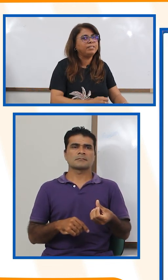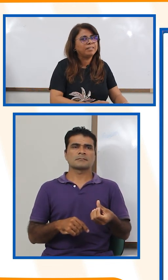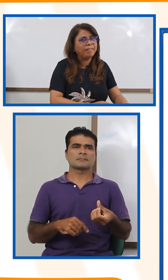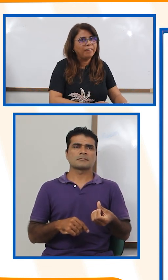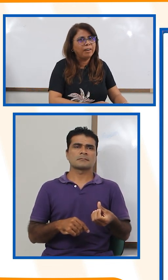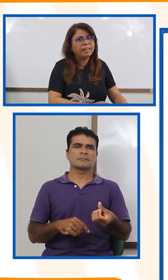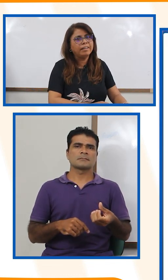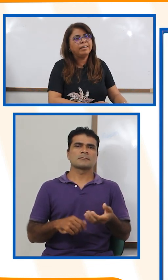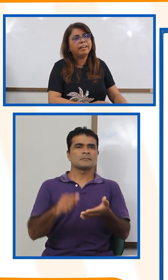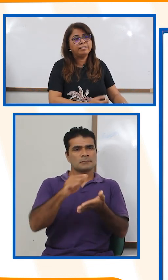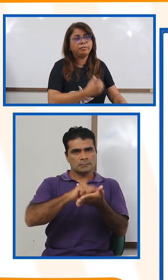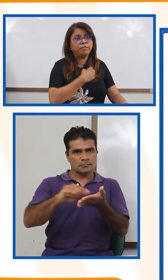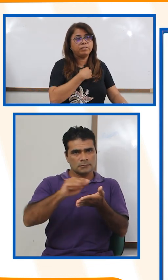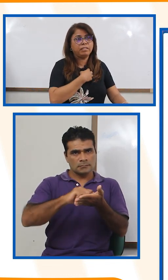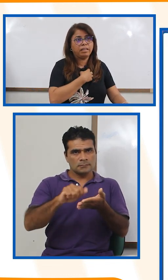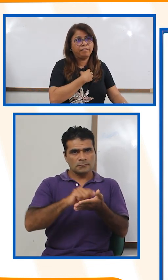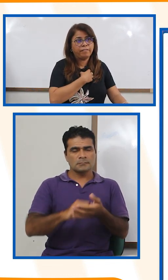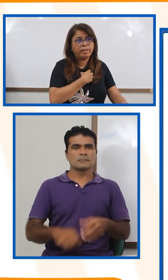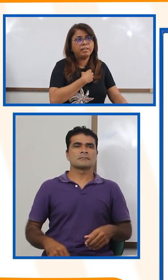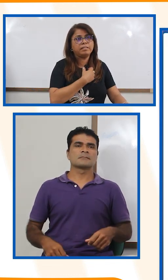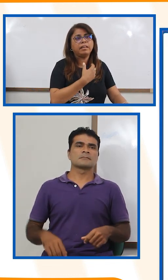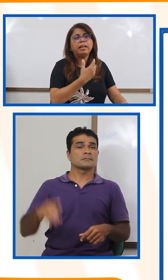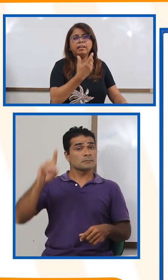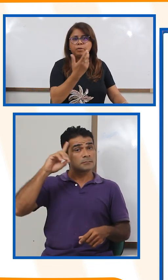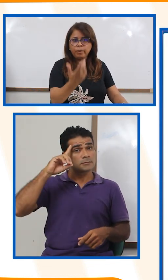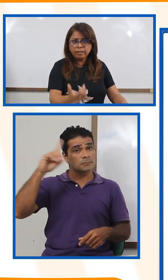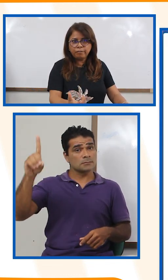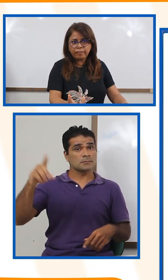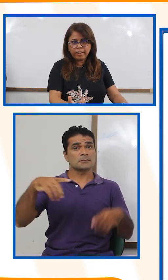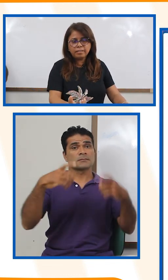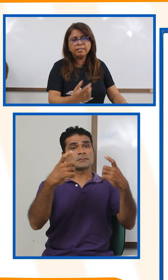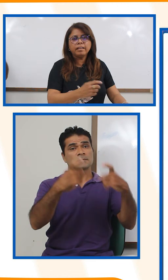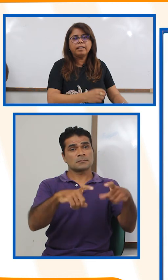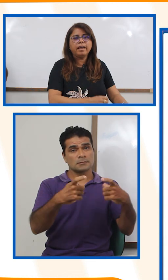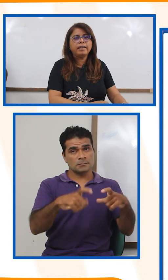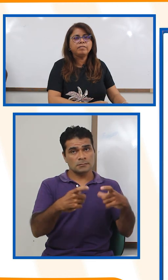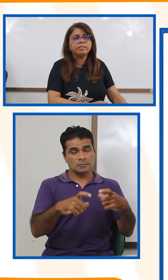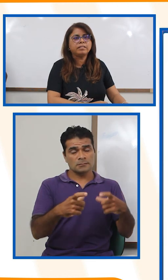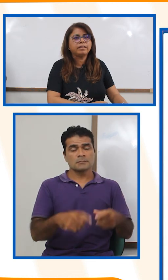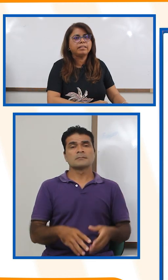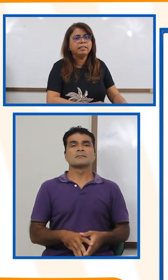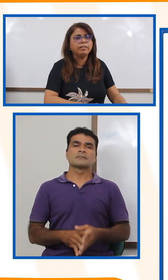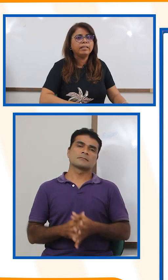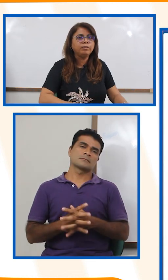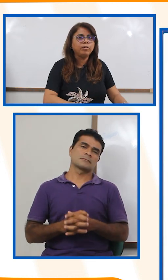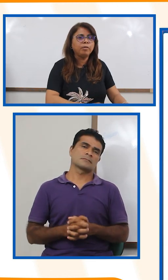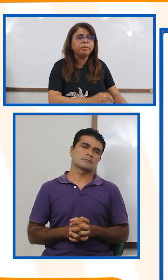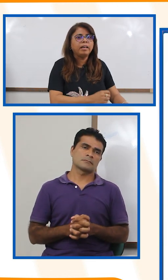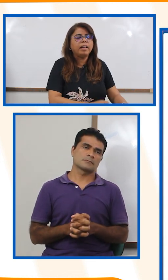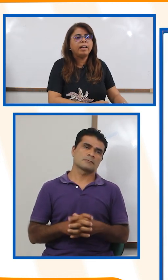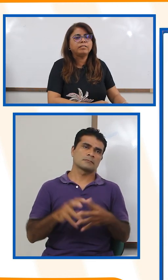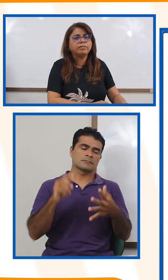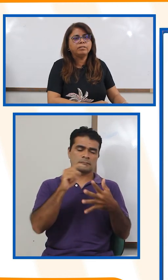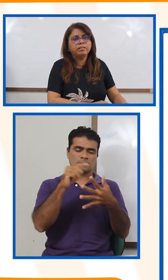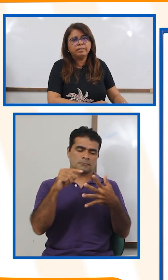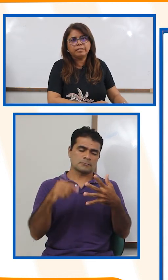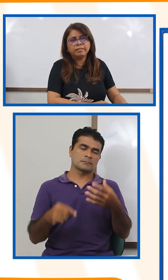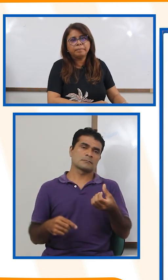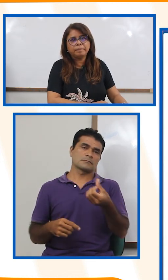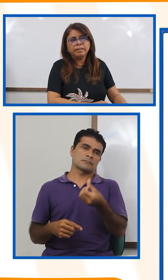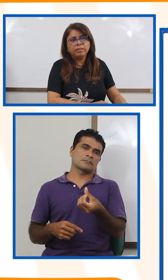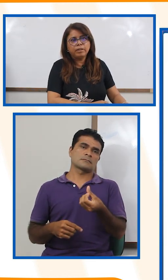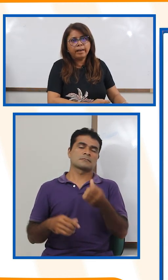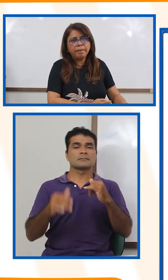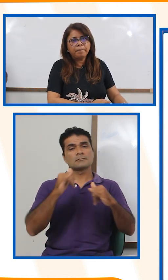jornalzinho da sua escola, né? Se foi você que fez, quando fez, e aí você está dando aí o nome à sua